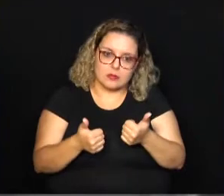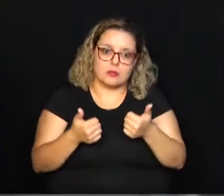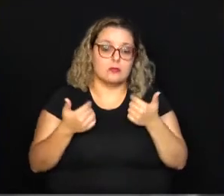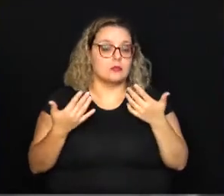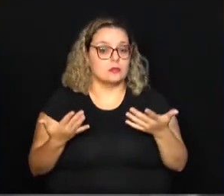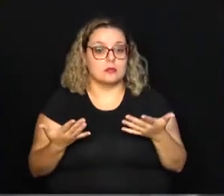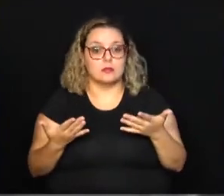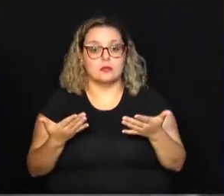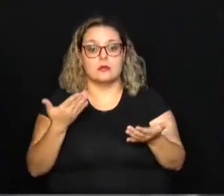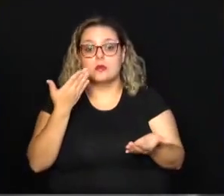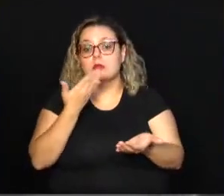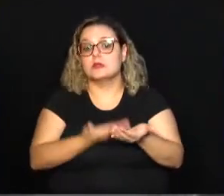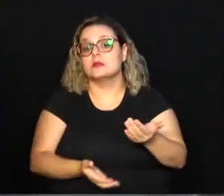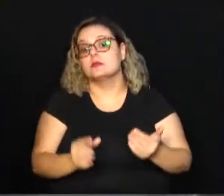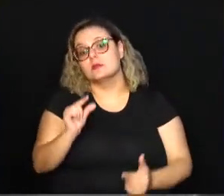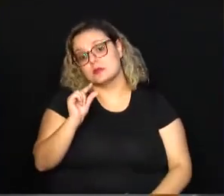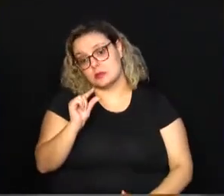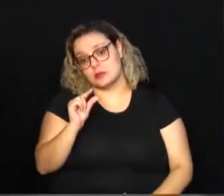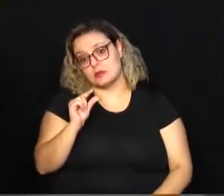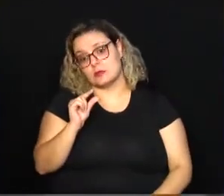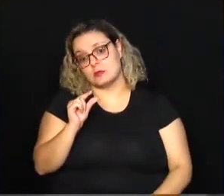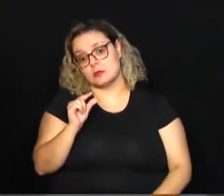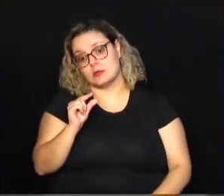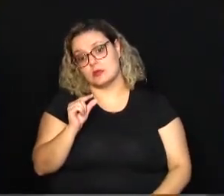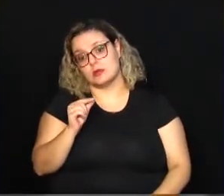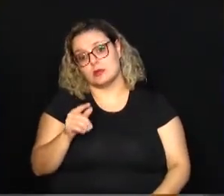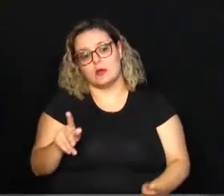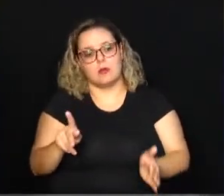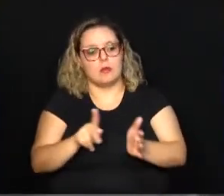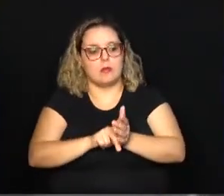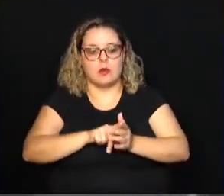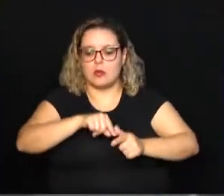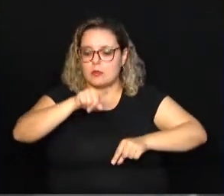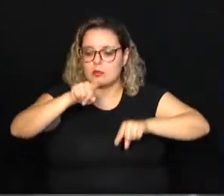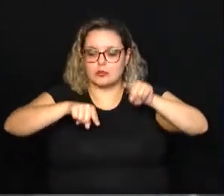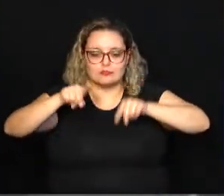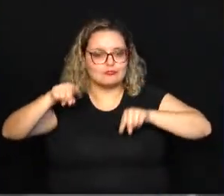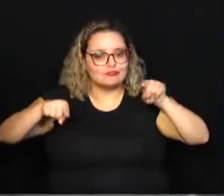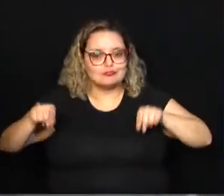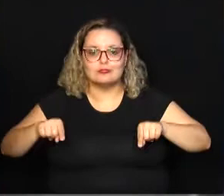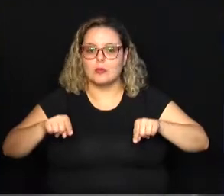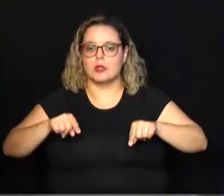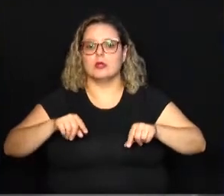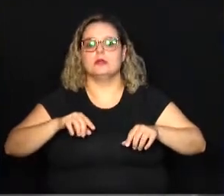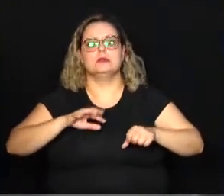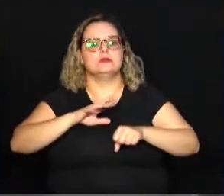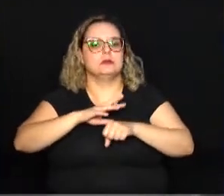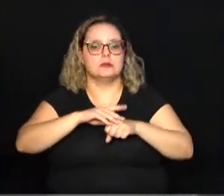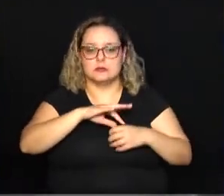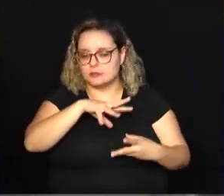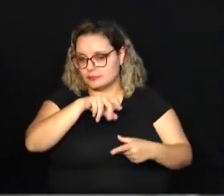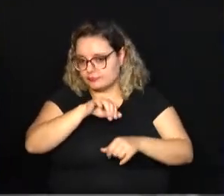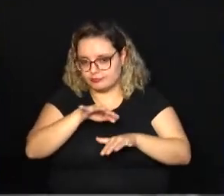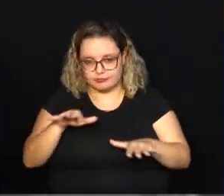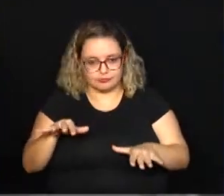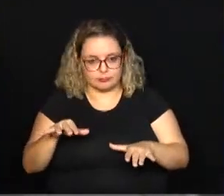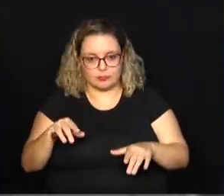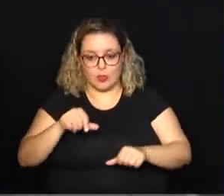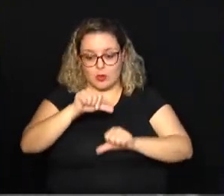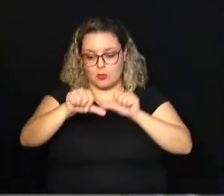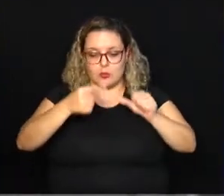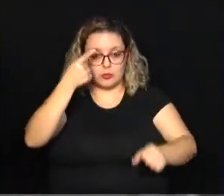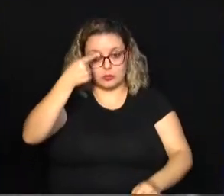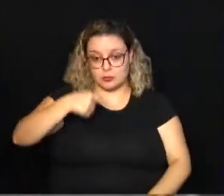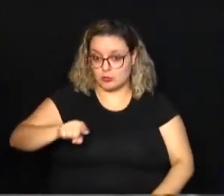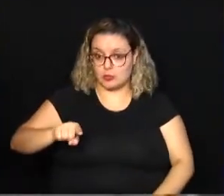se perdeu um pouco pela própria dinâmica da pandemia. A coisa foi ficando complicada. Mudou seu perfil, aumentou